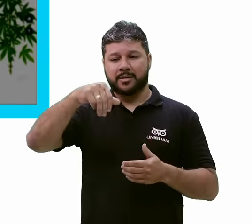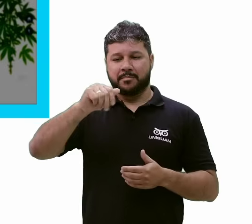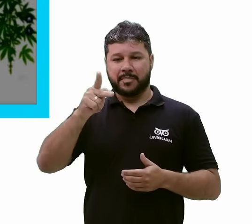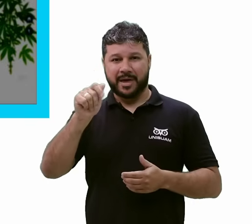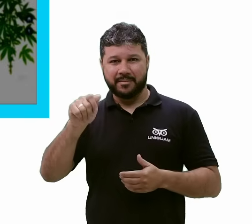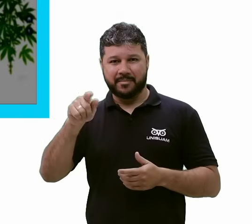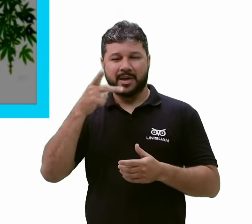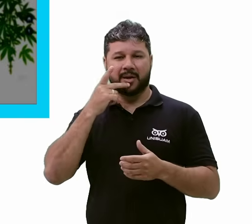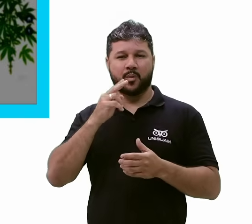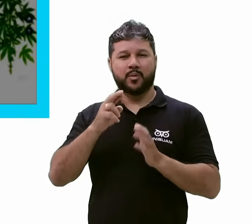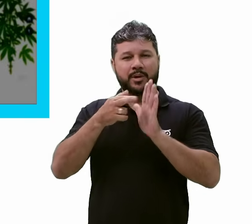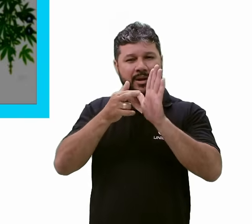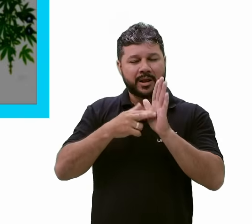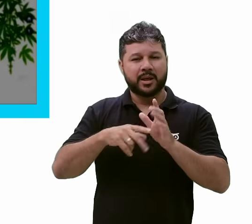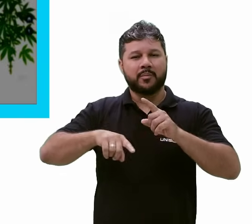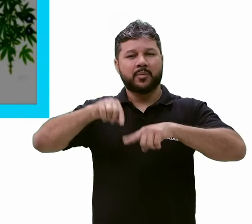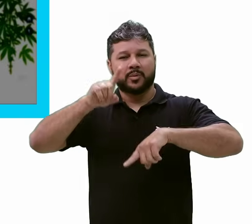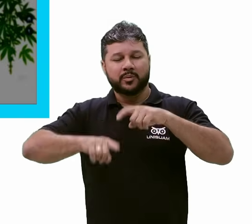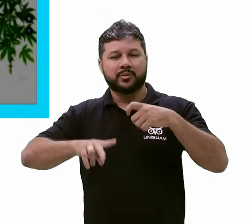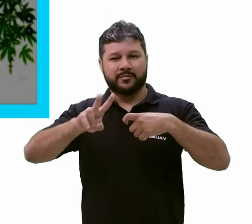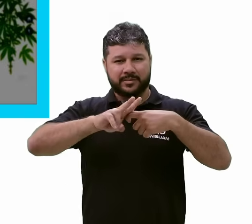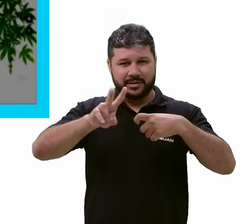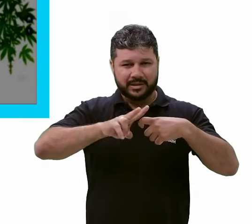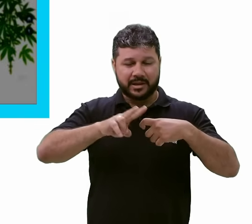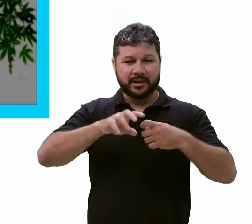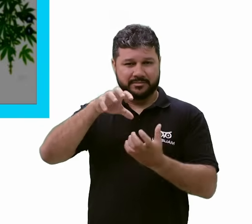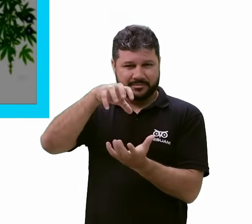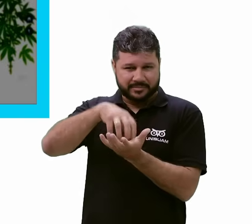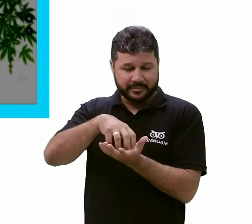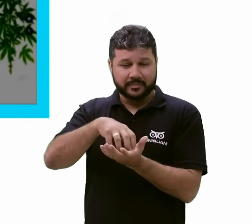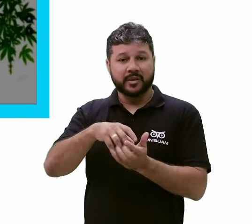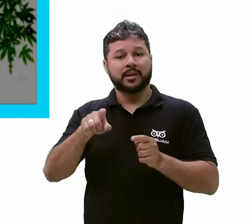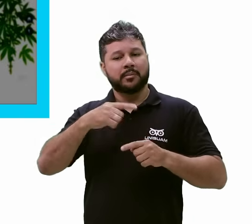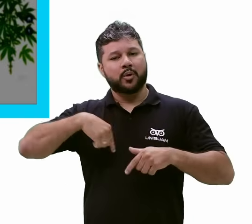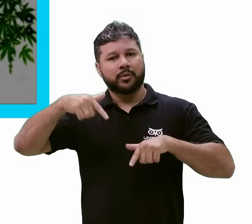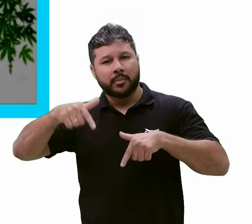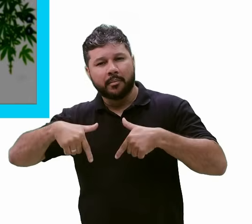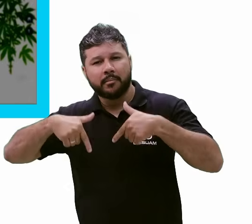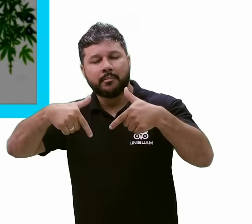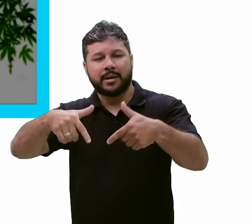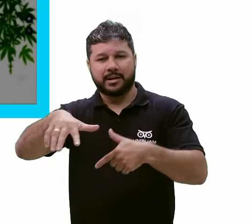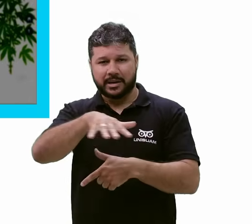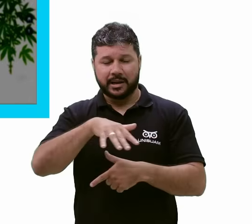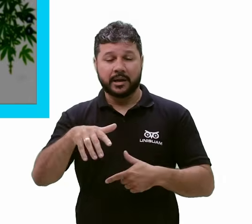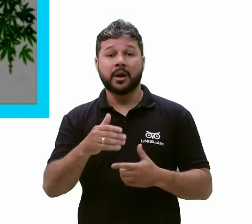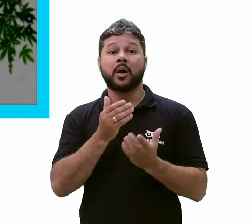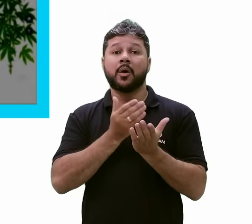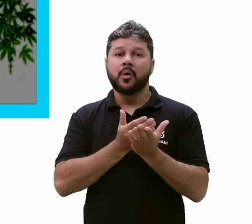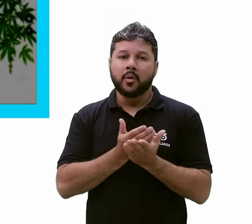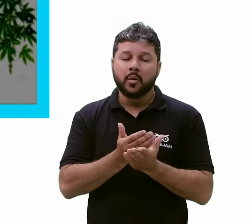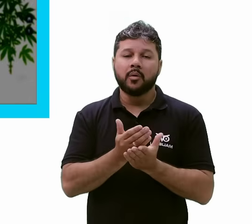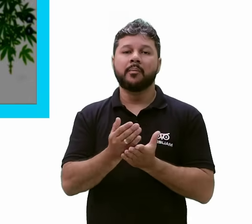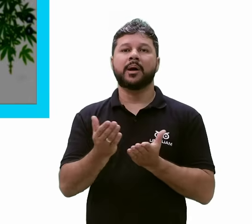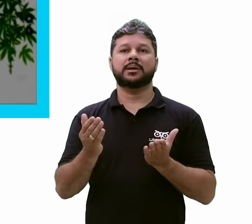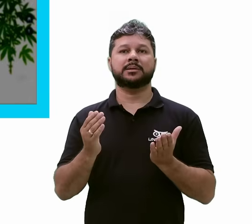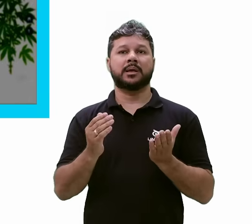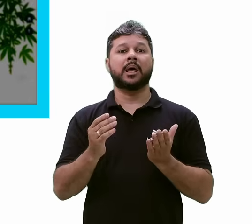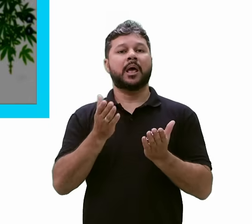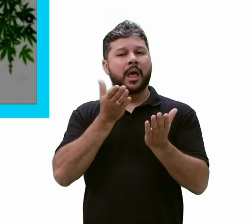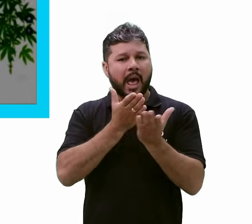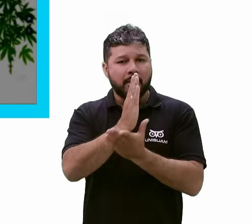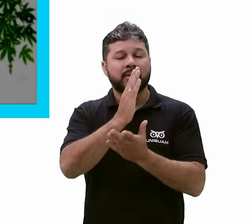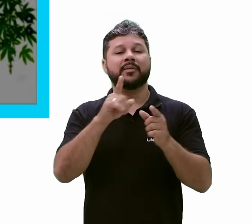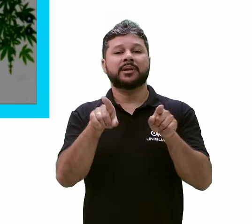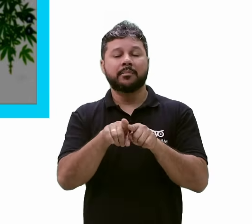o MAPA, que é o que regulamenta os produtos veterinários, né, e a nossa atuação nesse sentido, começa a